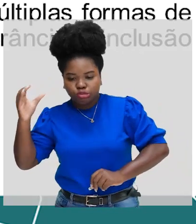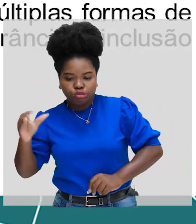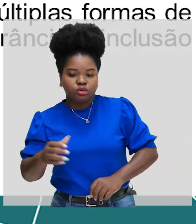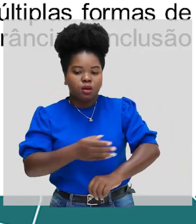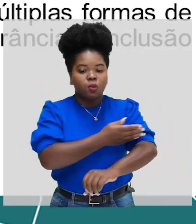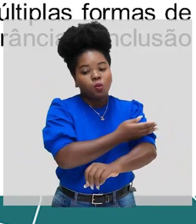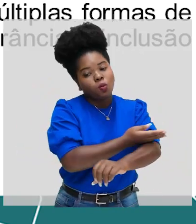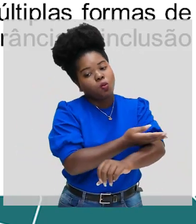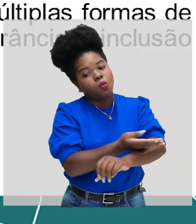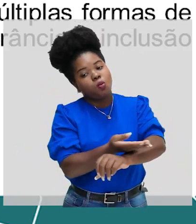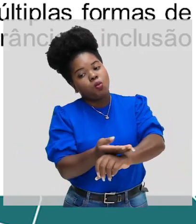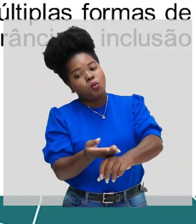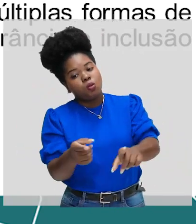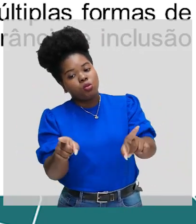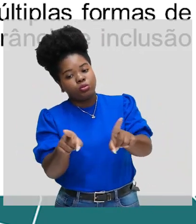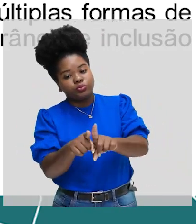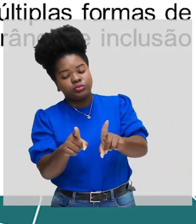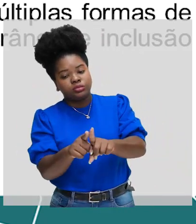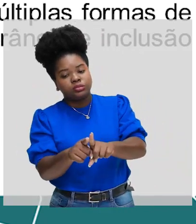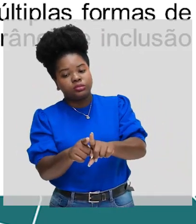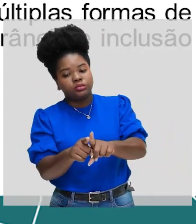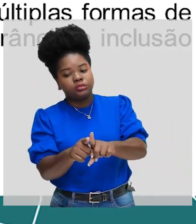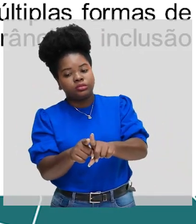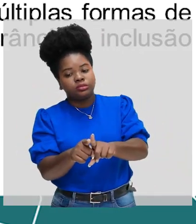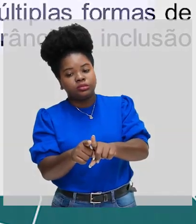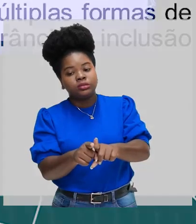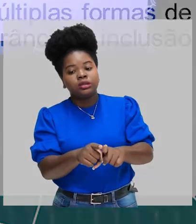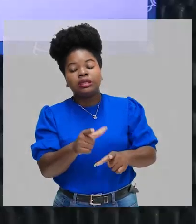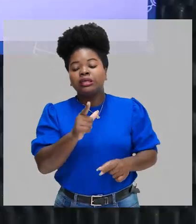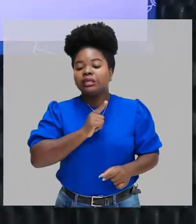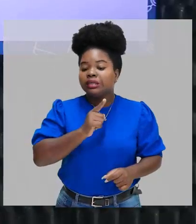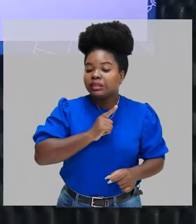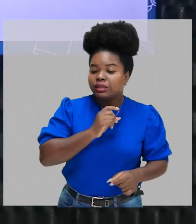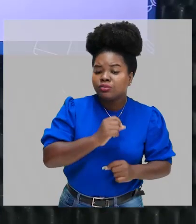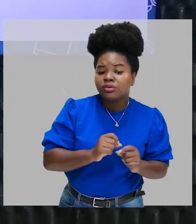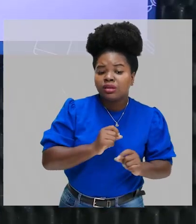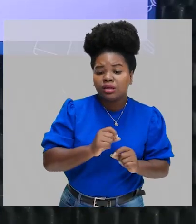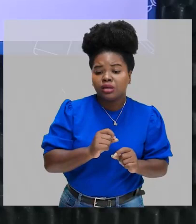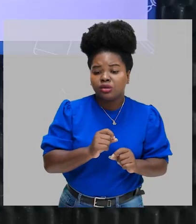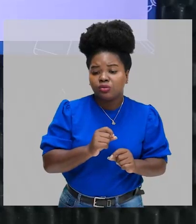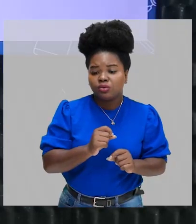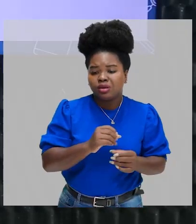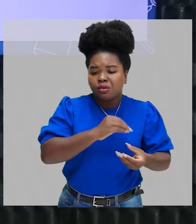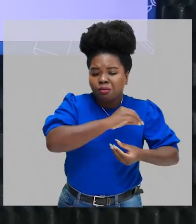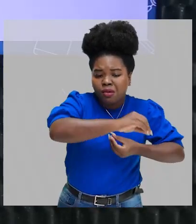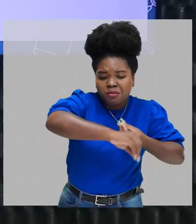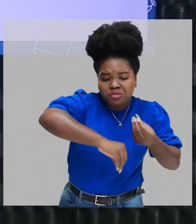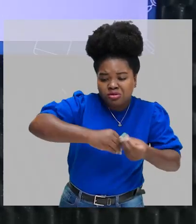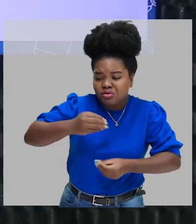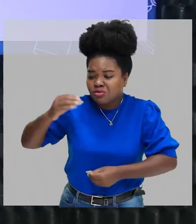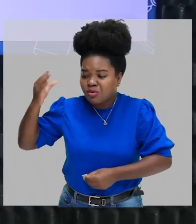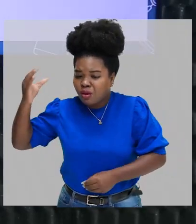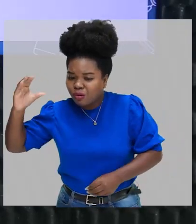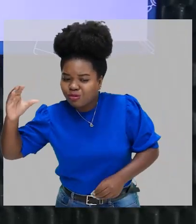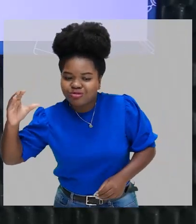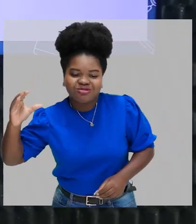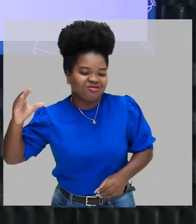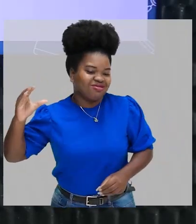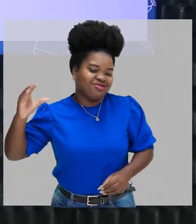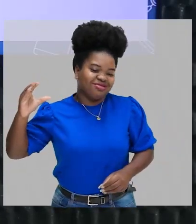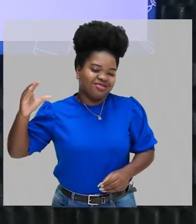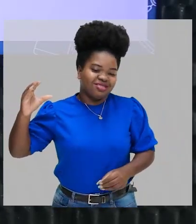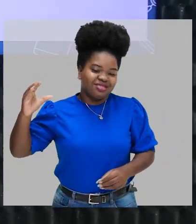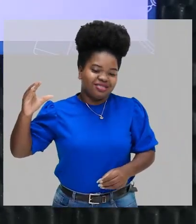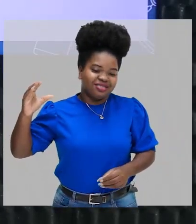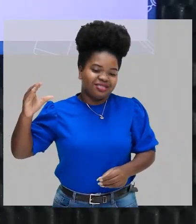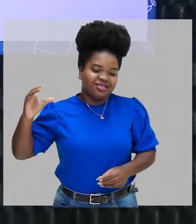costumes. Então existe um intercâmbio cultural muito mais fluido, muito